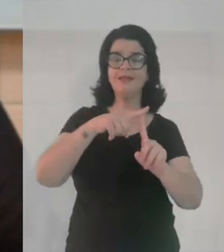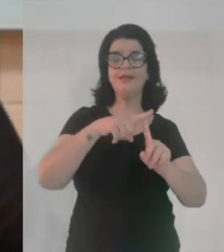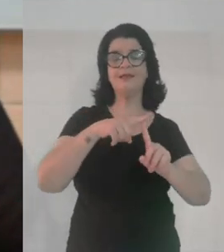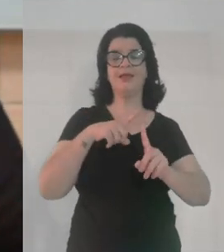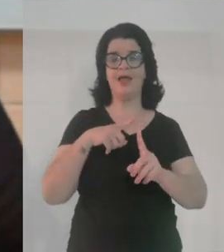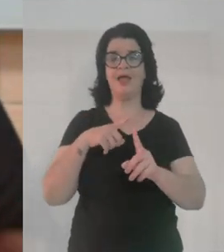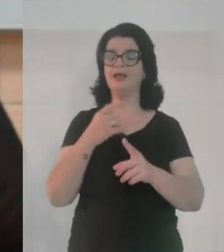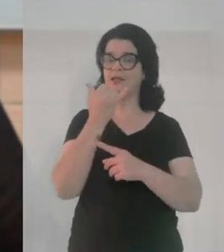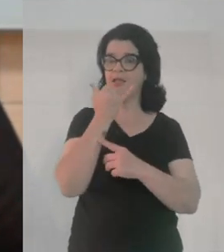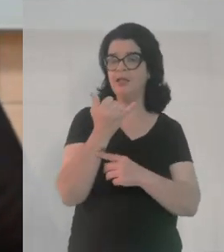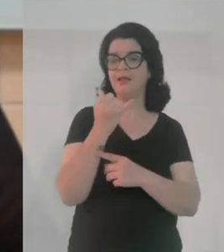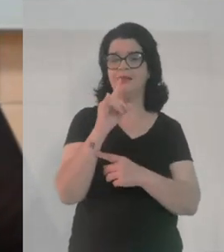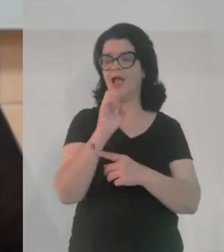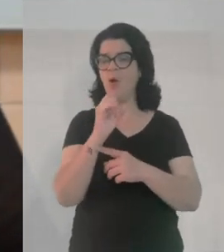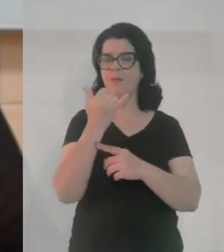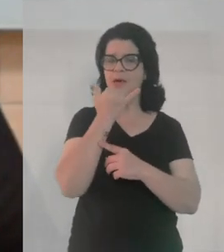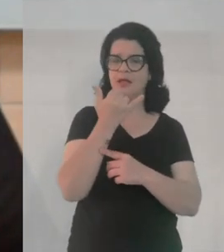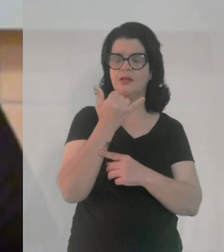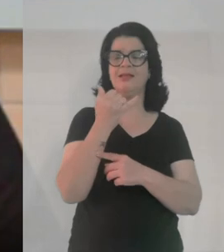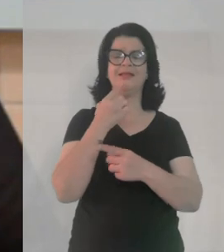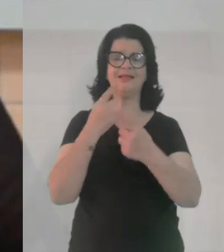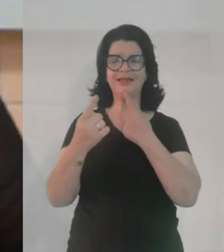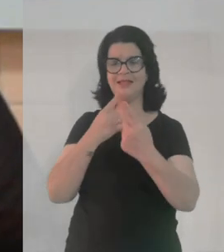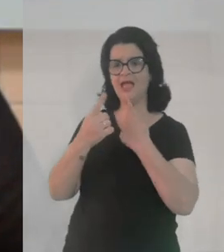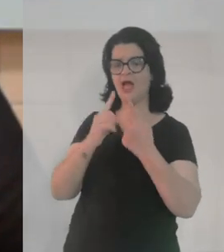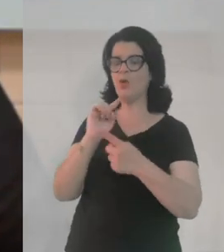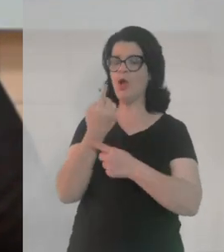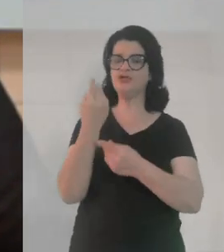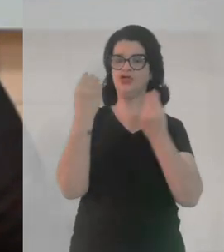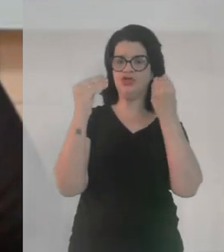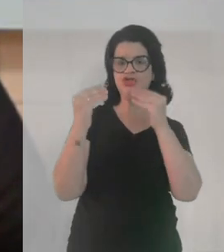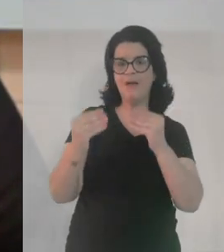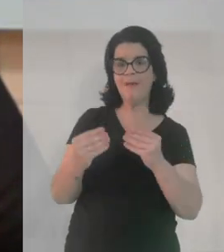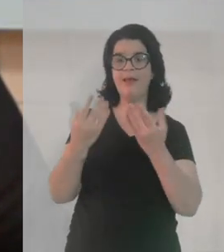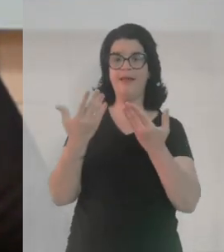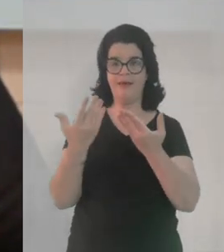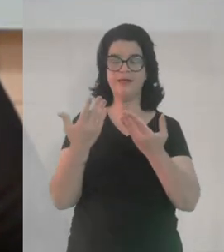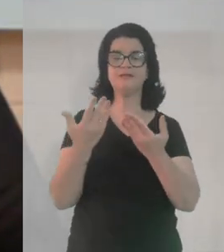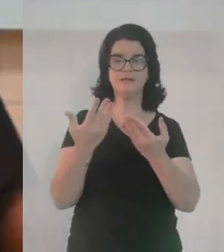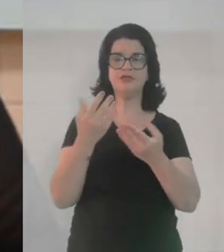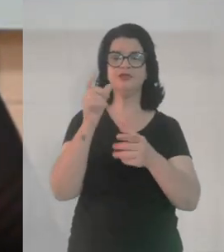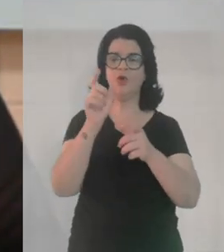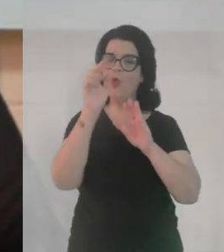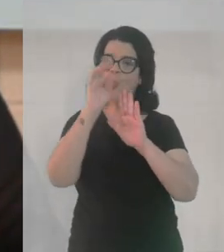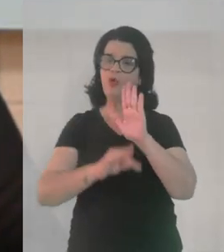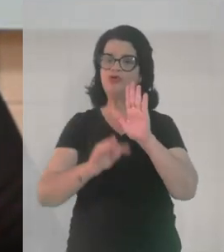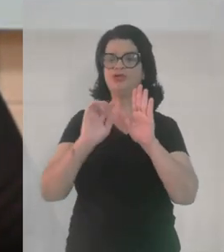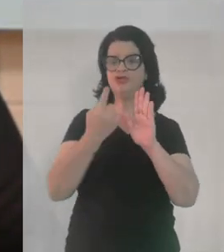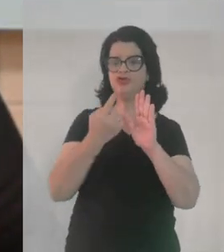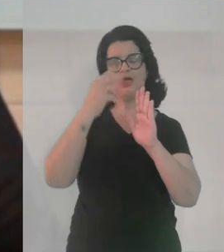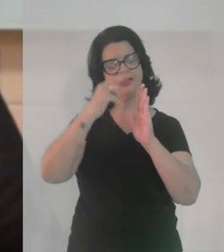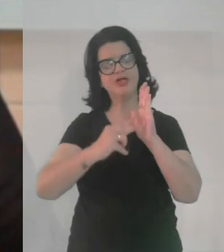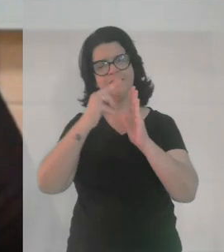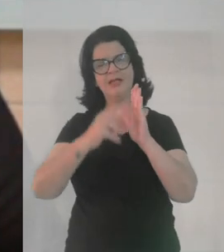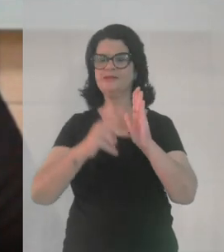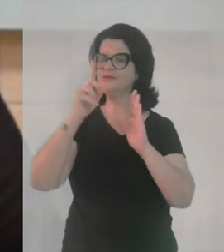decálogo, perdão, de diálogo a gente estabelece, não é? Com os textos que a gente